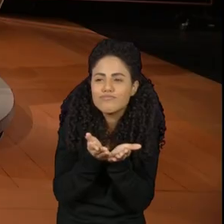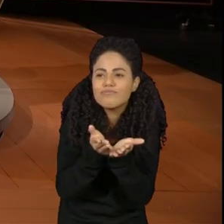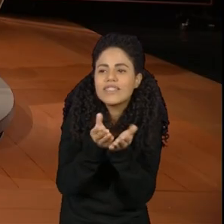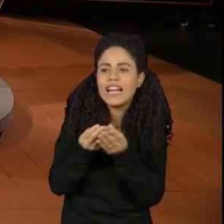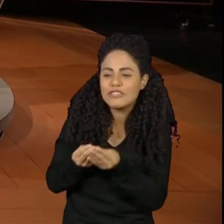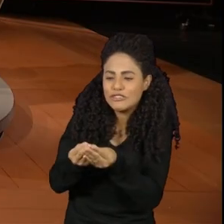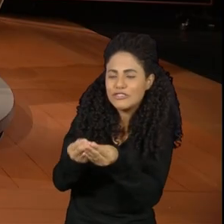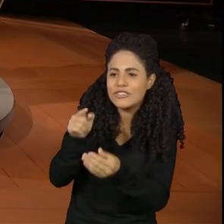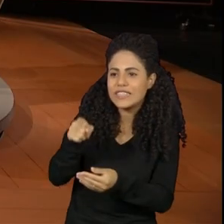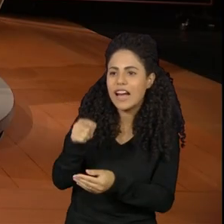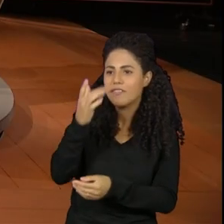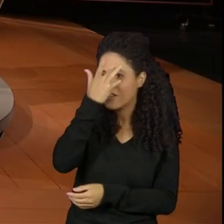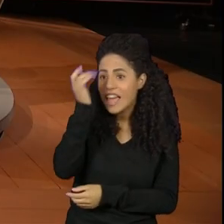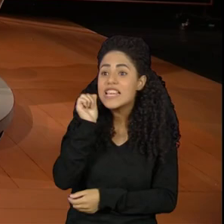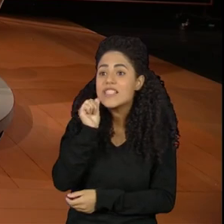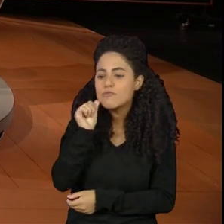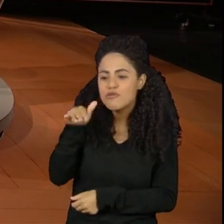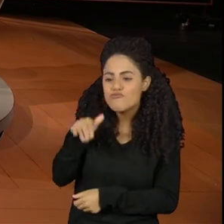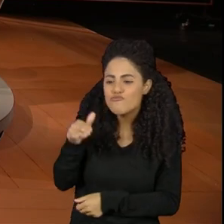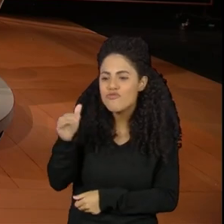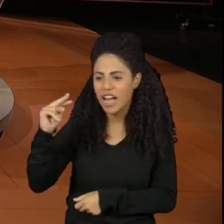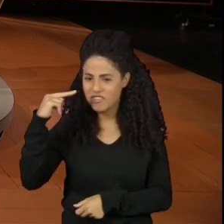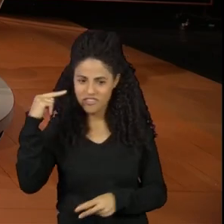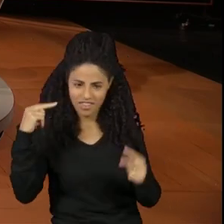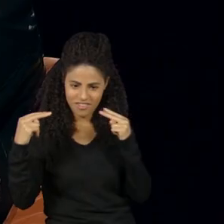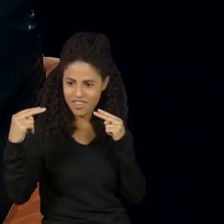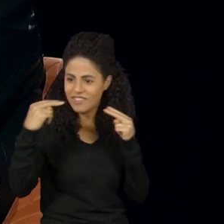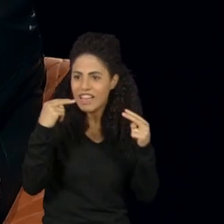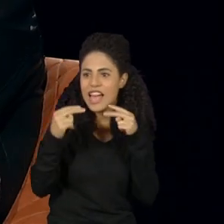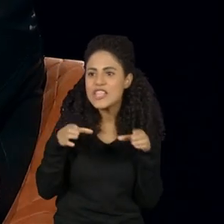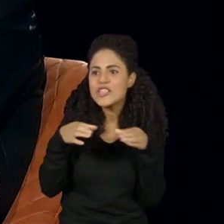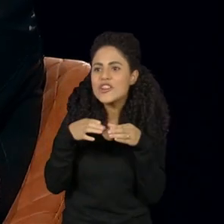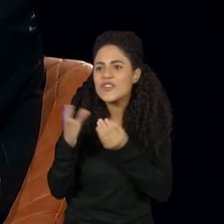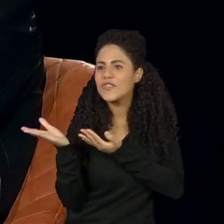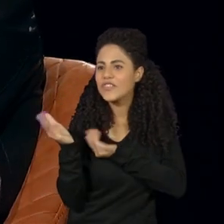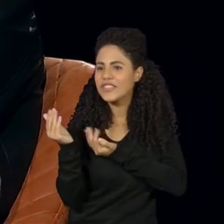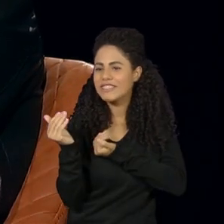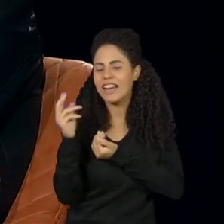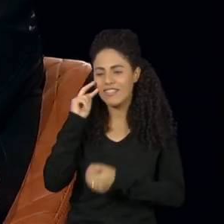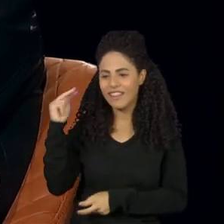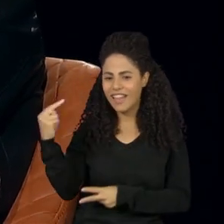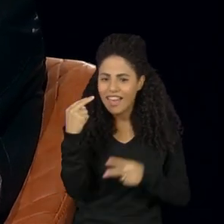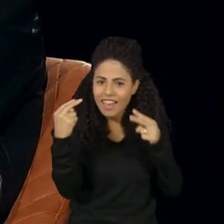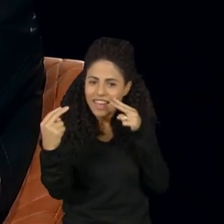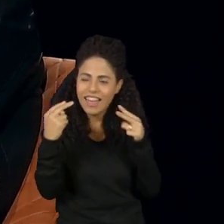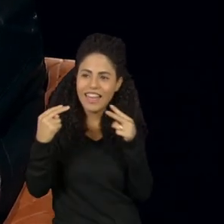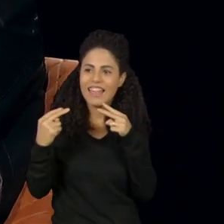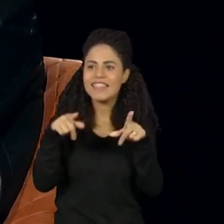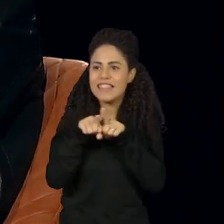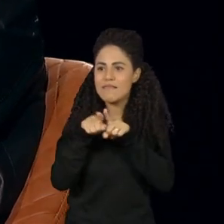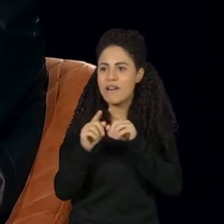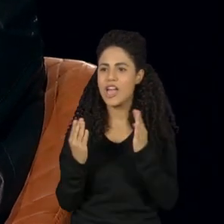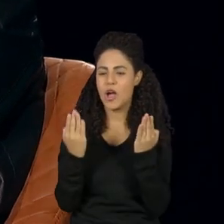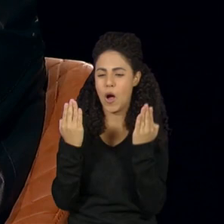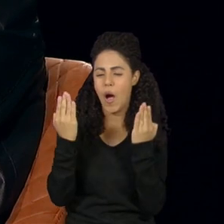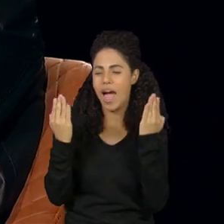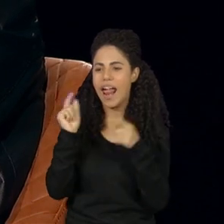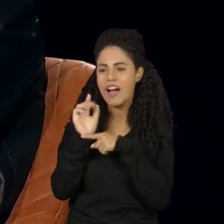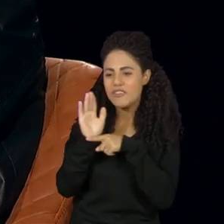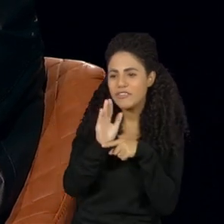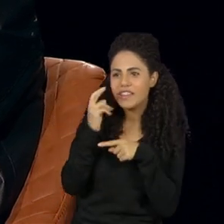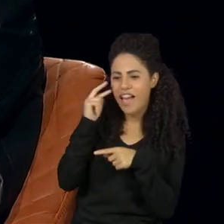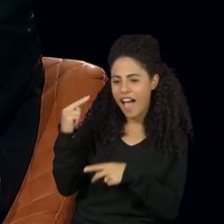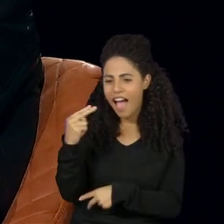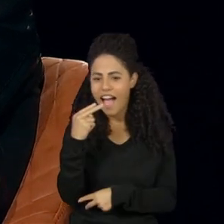notavam que a gente existia, né? Ah, tá explicado. Até as meninas do grupo de jovens, assim, né? As meninas do coral, falam assim, nossa, aqueles meninos